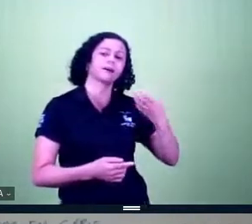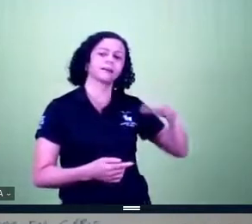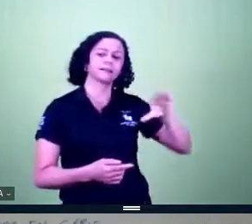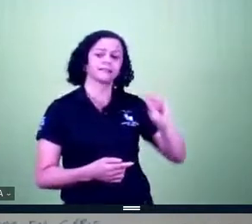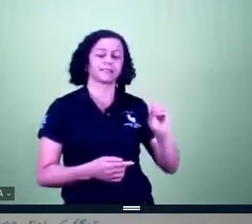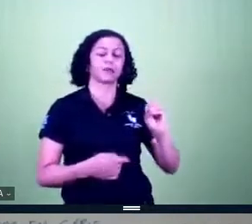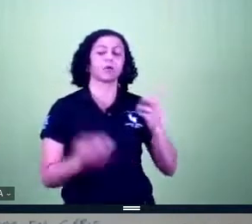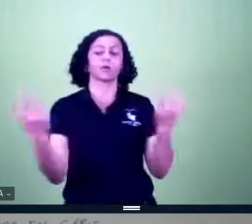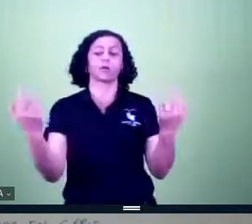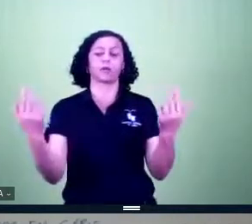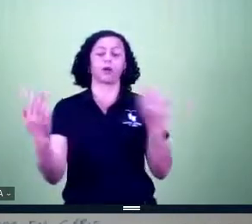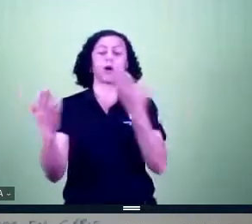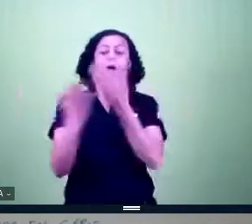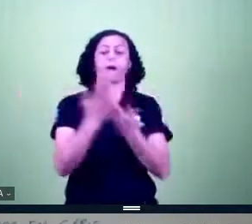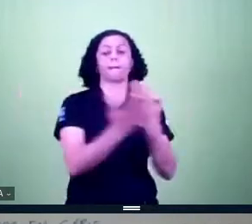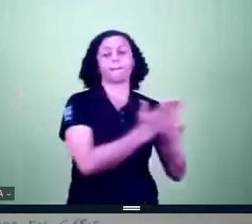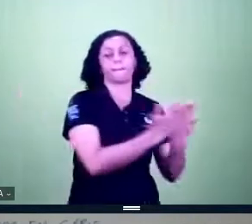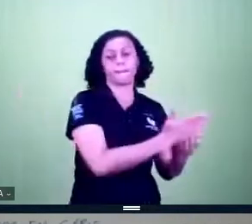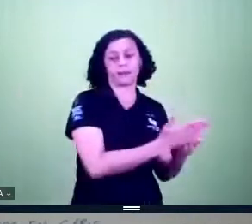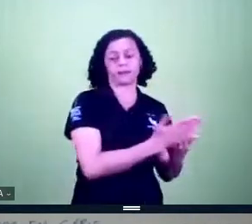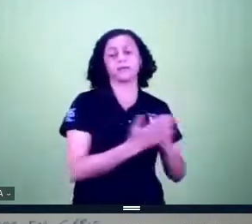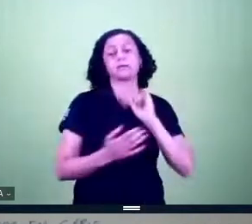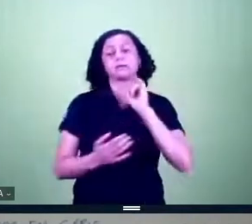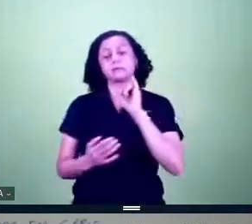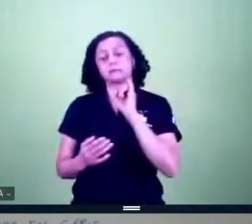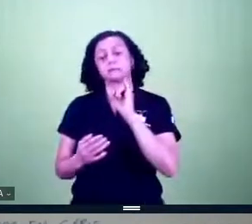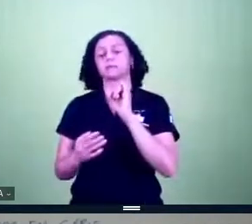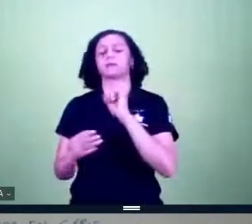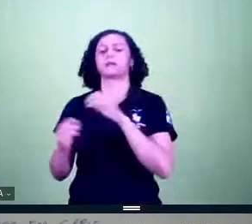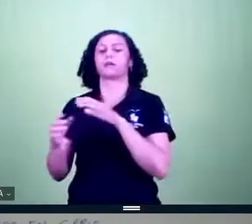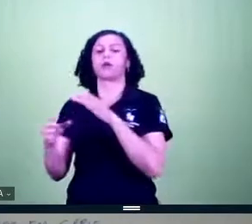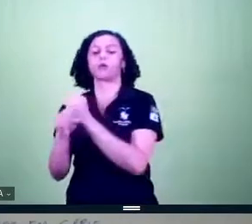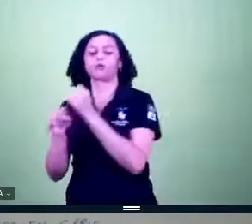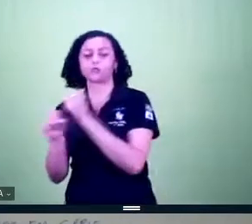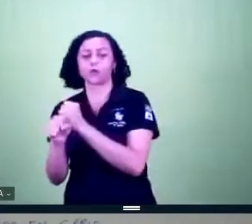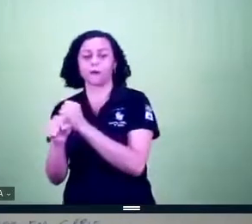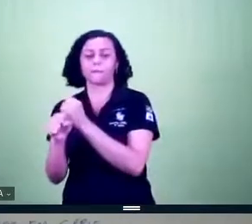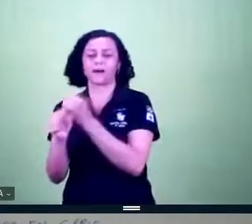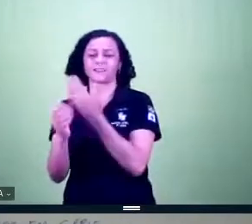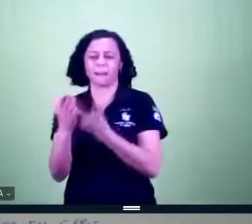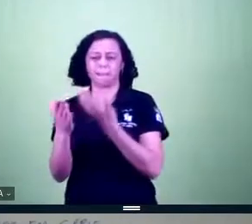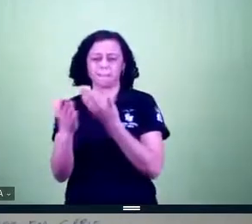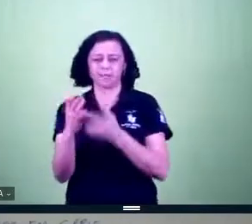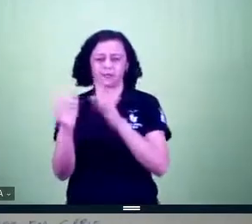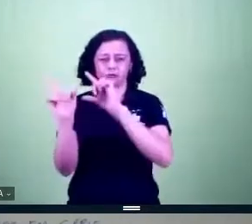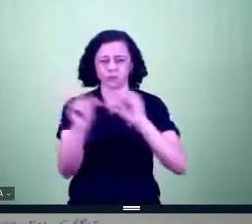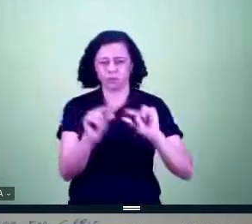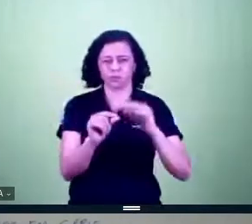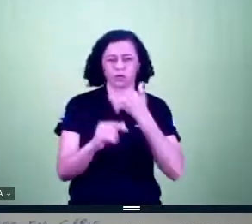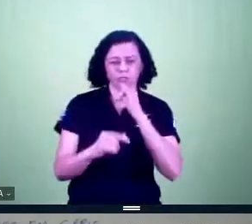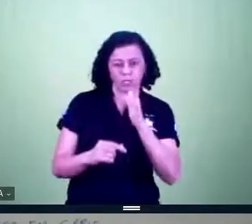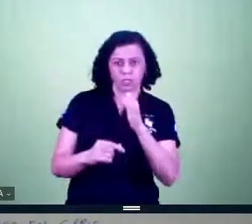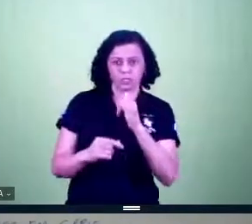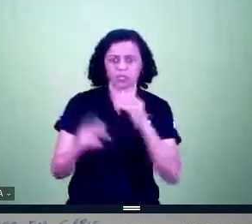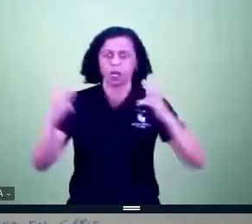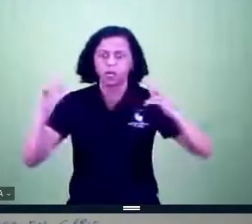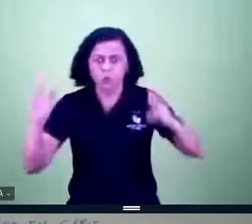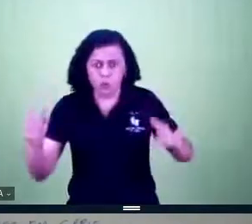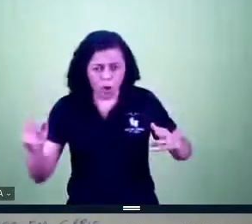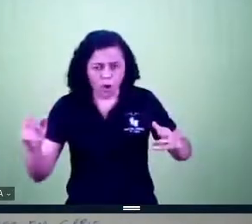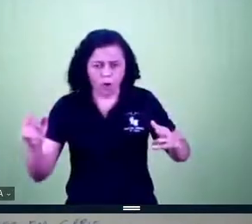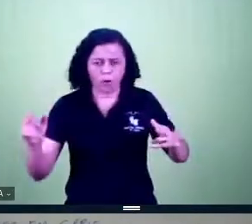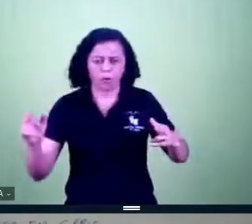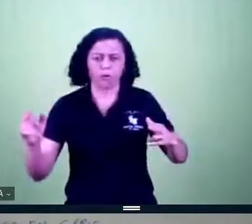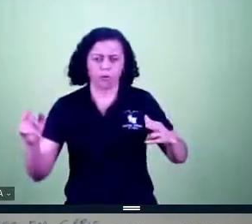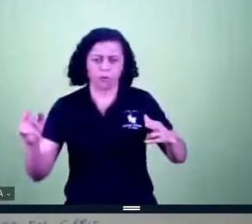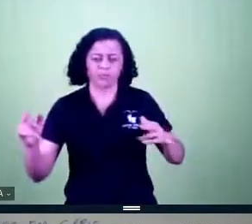as quedas. Se eu somar as quedas, vai dar exatamente o mesmo valor da elevação? Se der, você está num bom caminho.